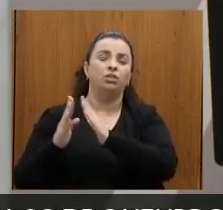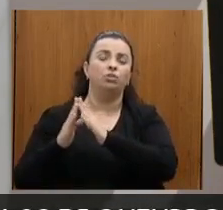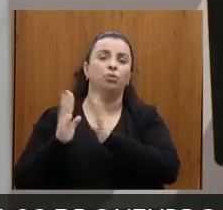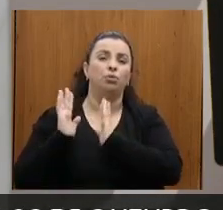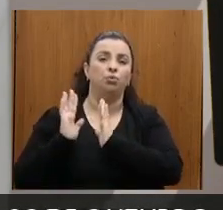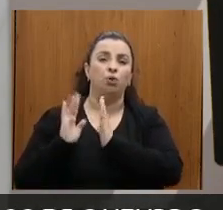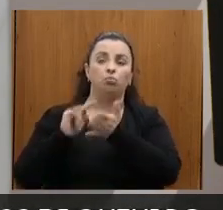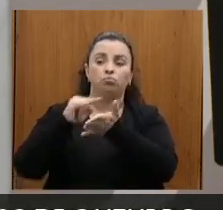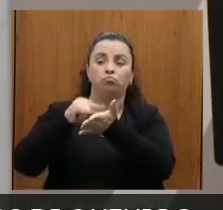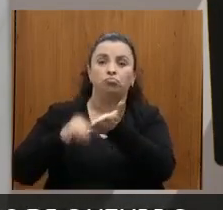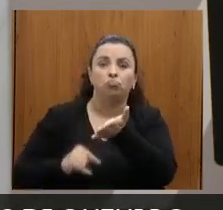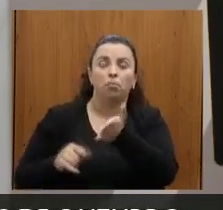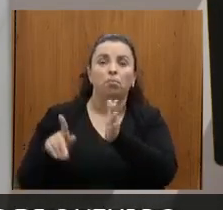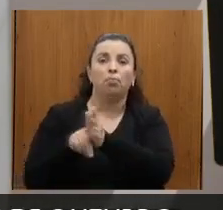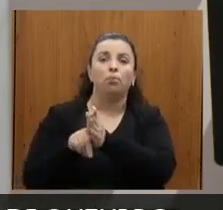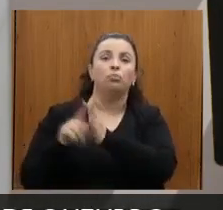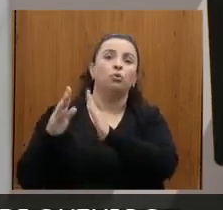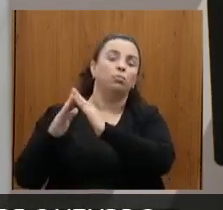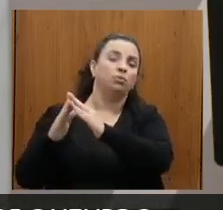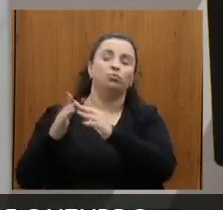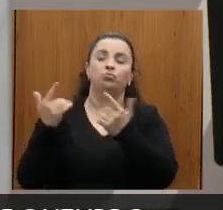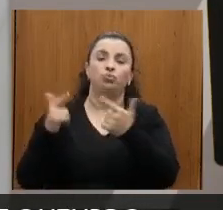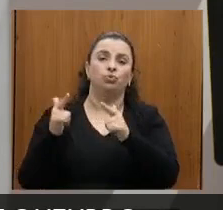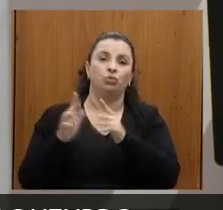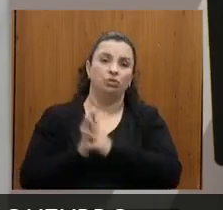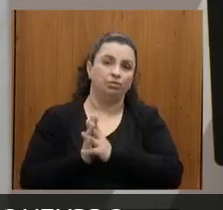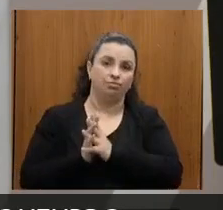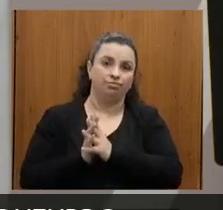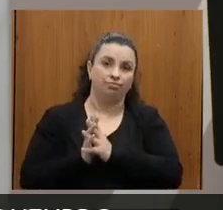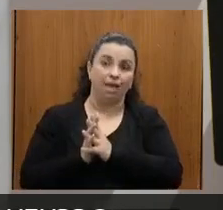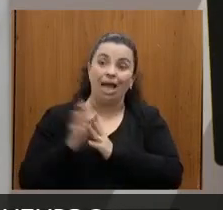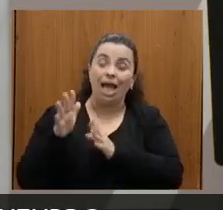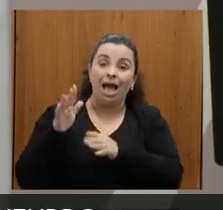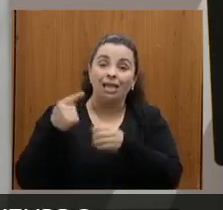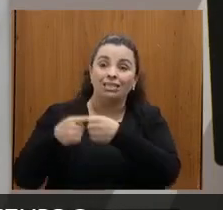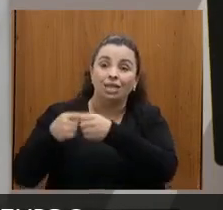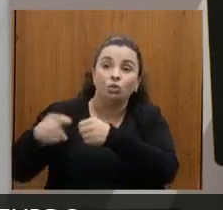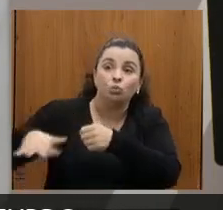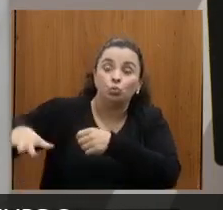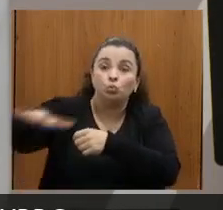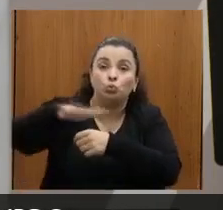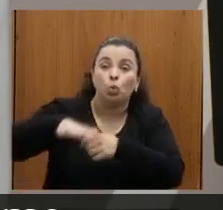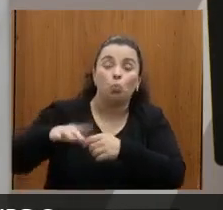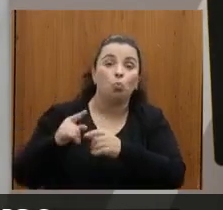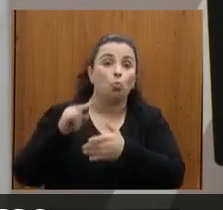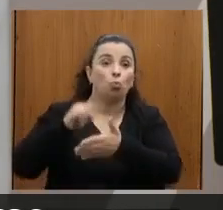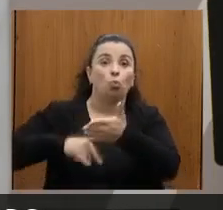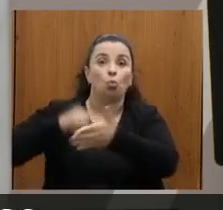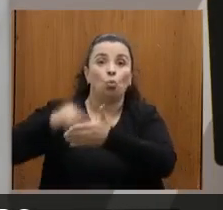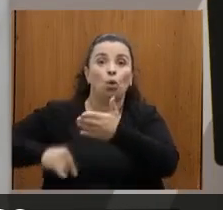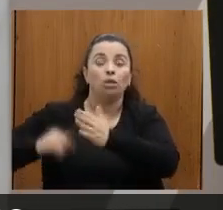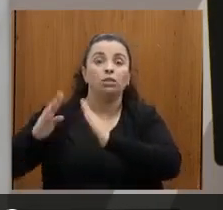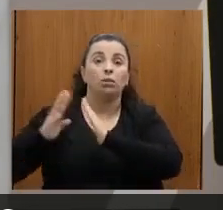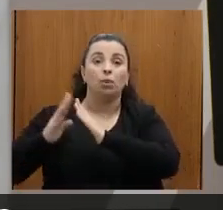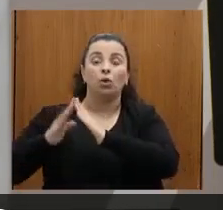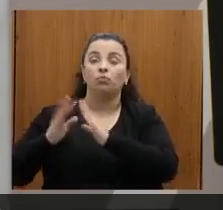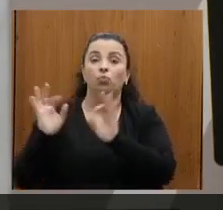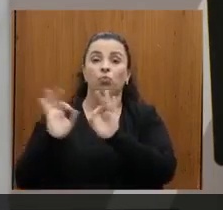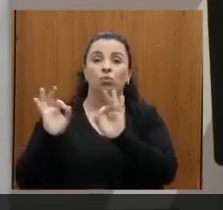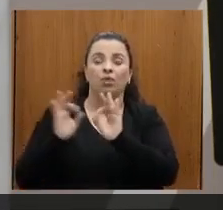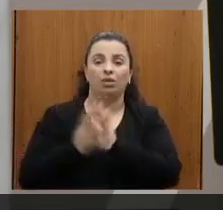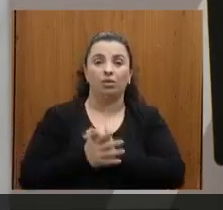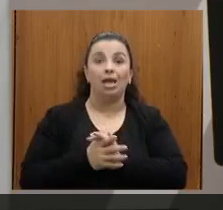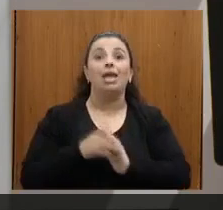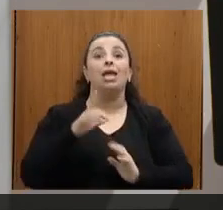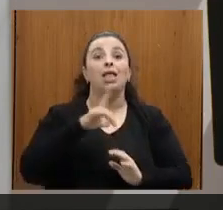para a cidade inteira. E através do Reúbe, um programa que o governo do Estado vem fazendo pelo